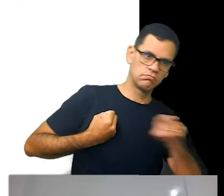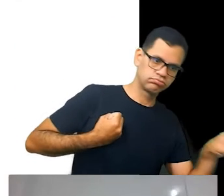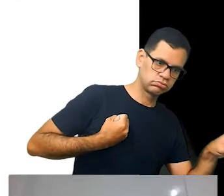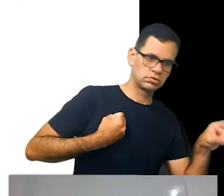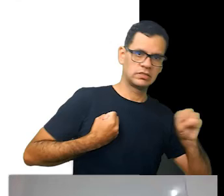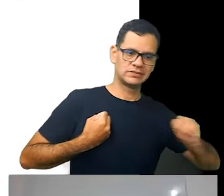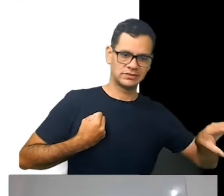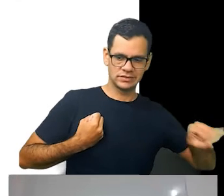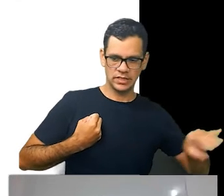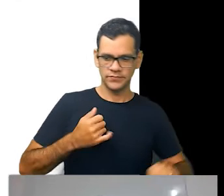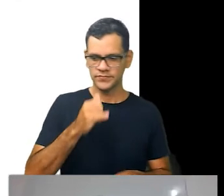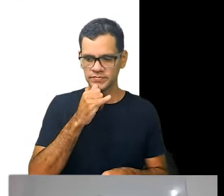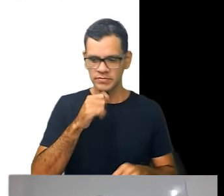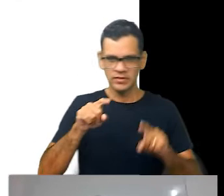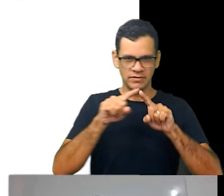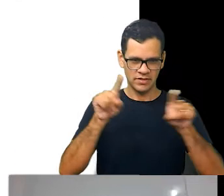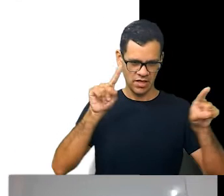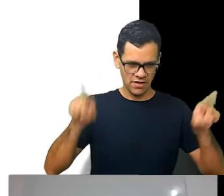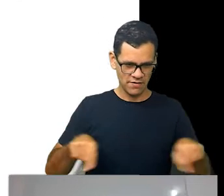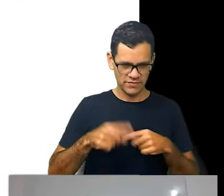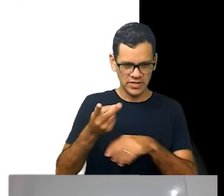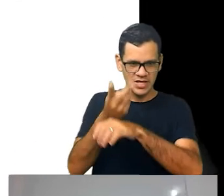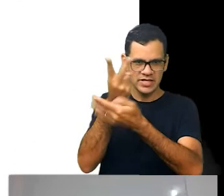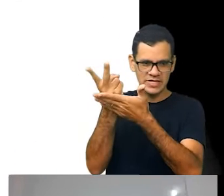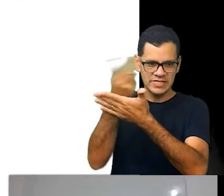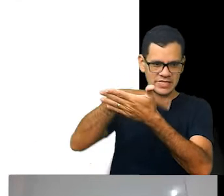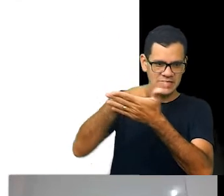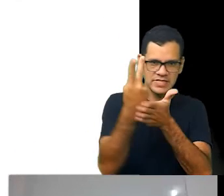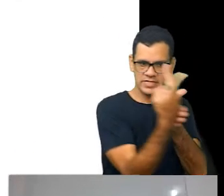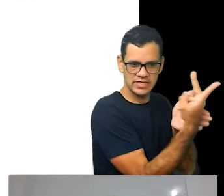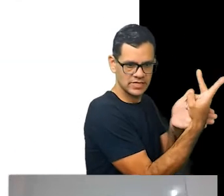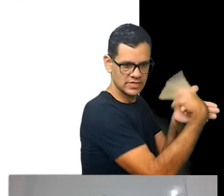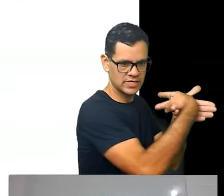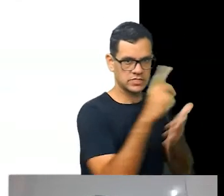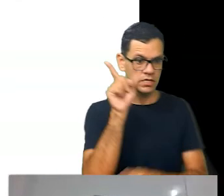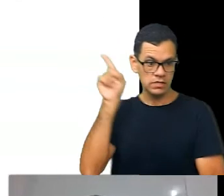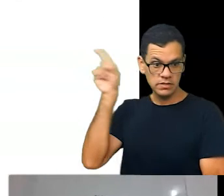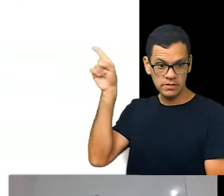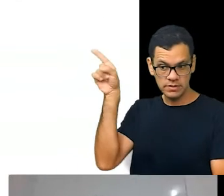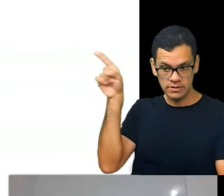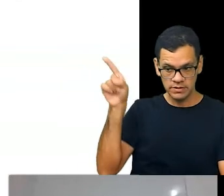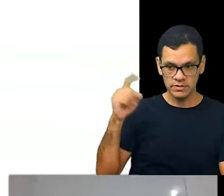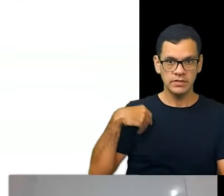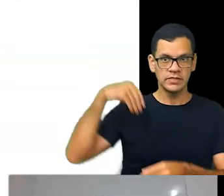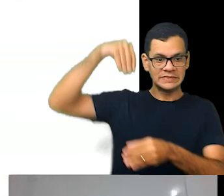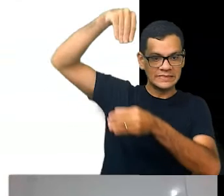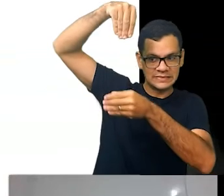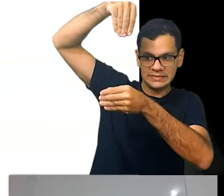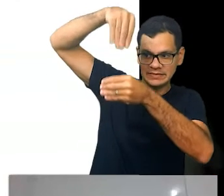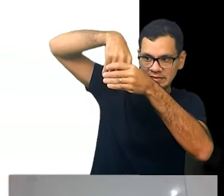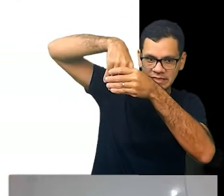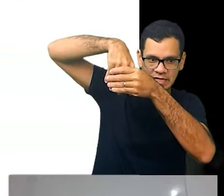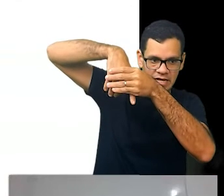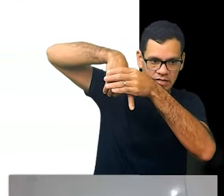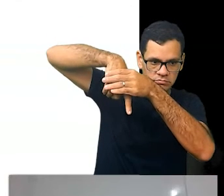que entram. Observe a seguir uma máquina de dobrar números. Então está lá a máquina de dobrar números. Então o que isso